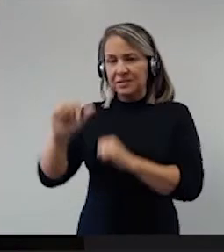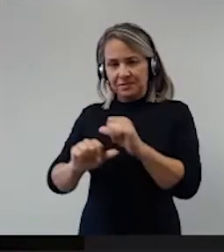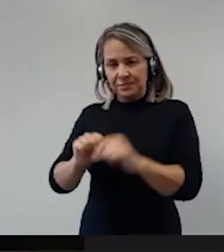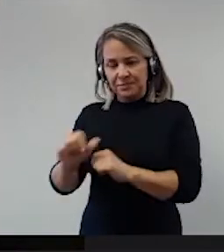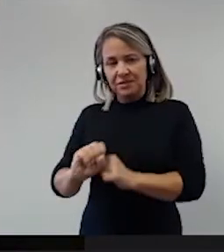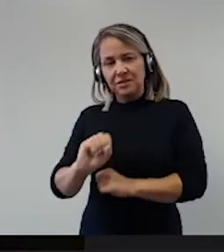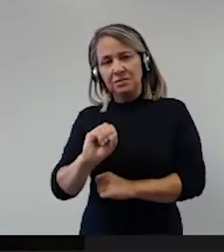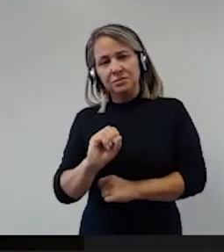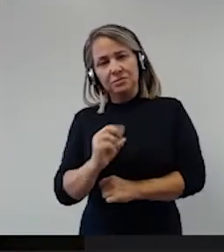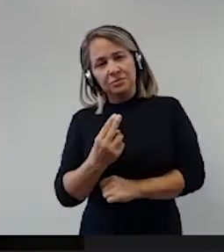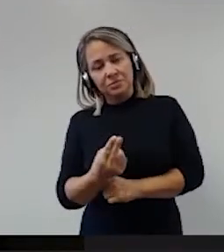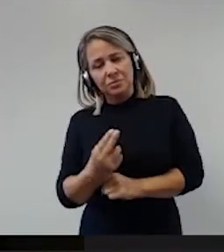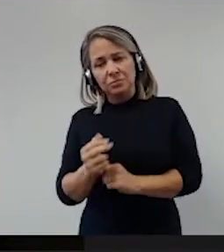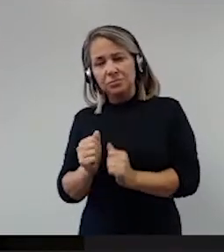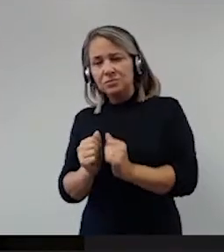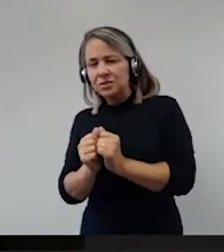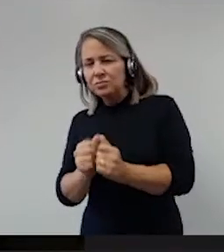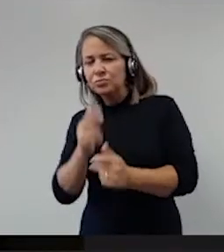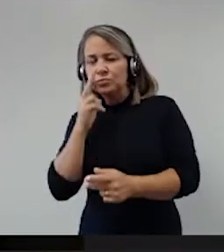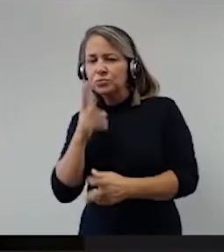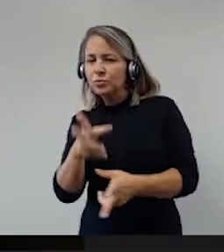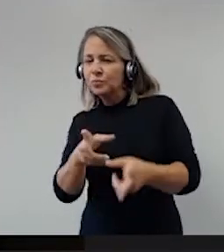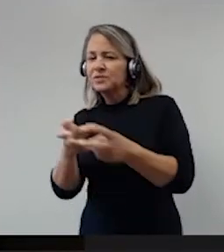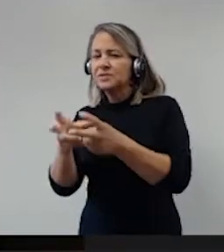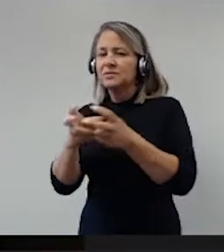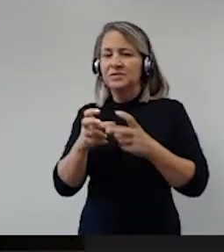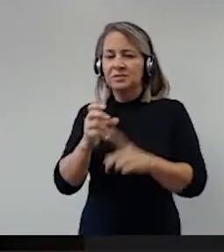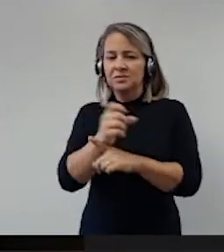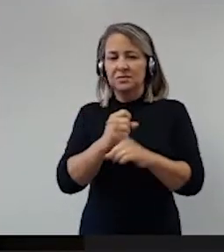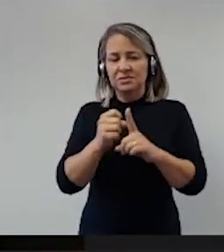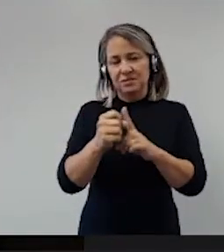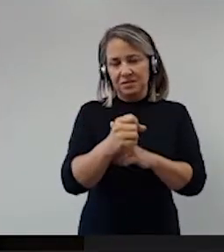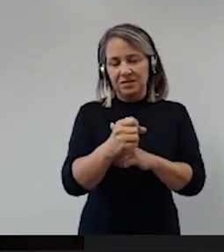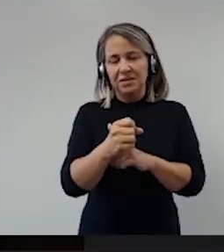se está acompanhando o que a sociedade vem